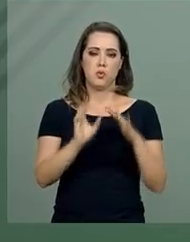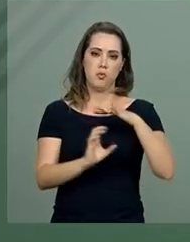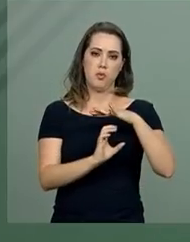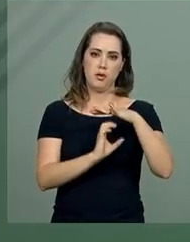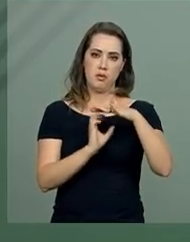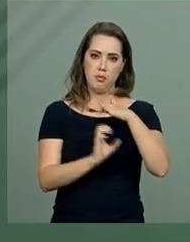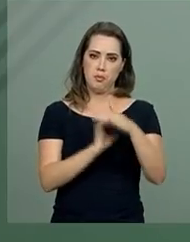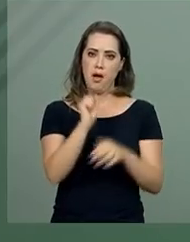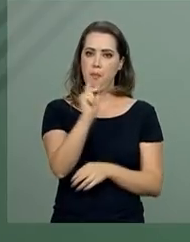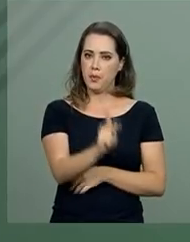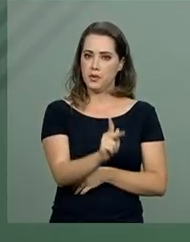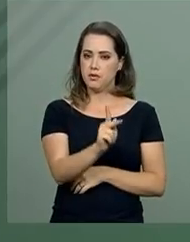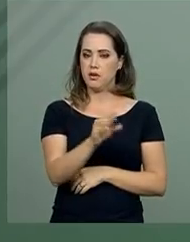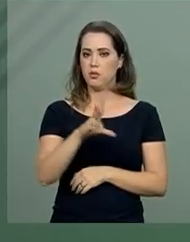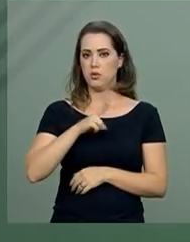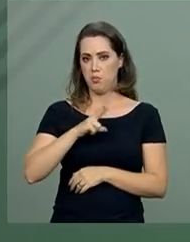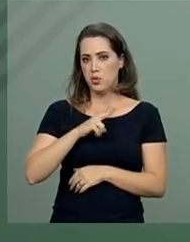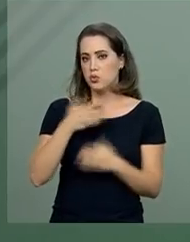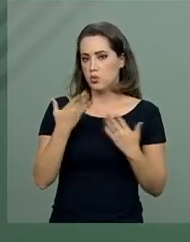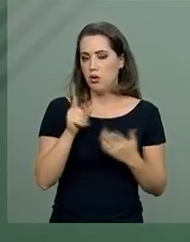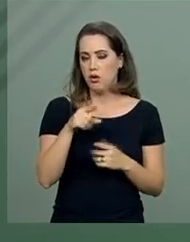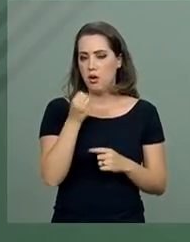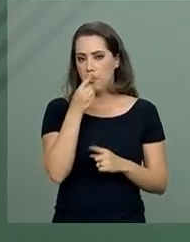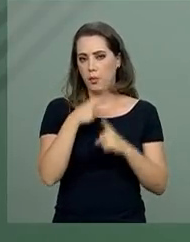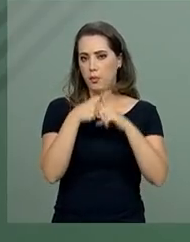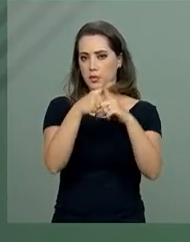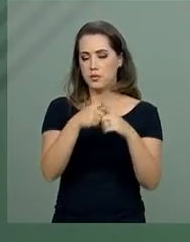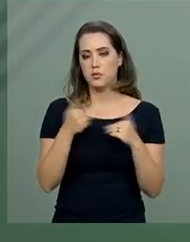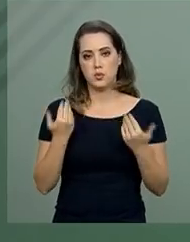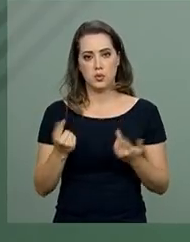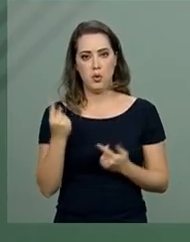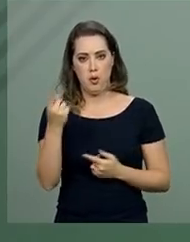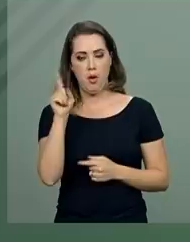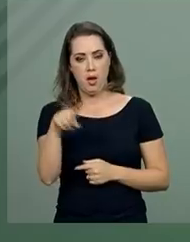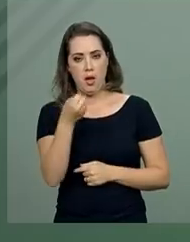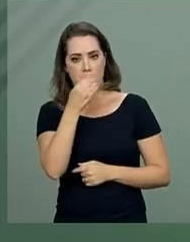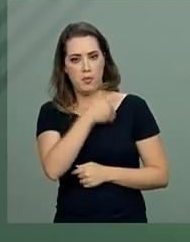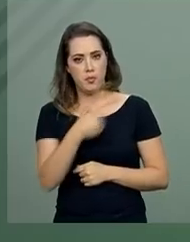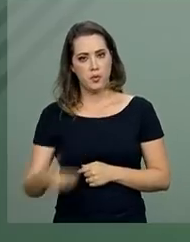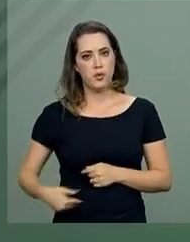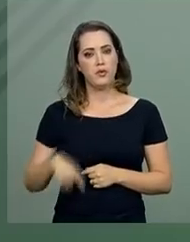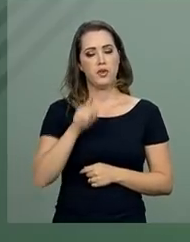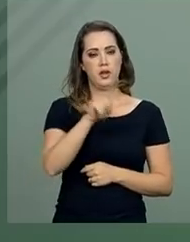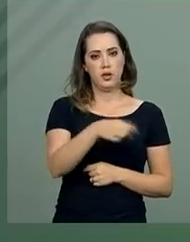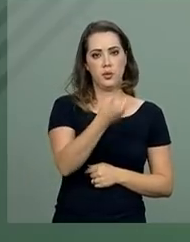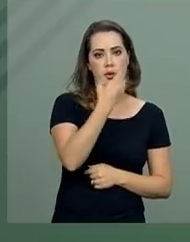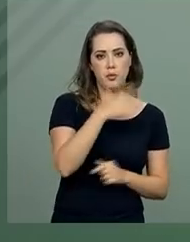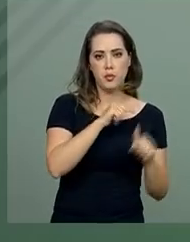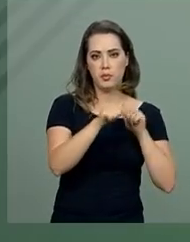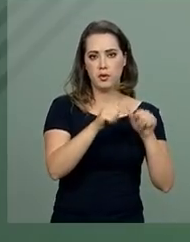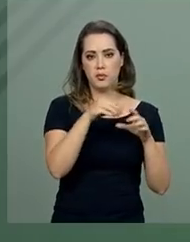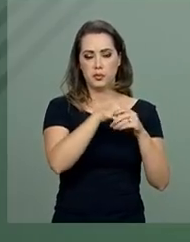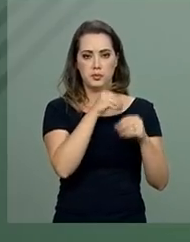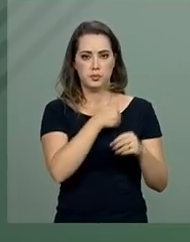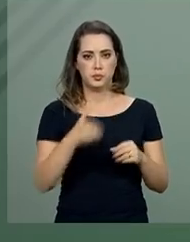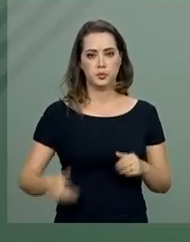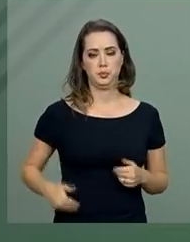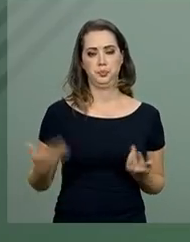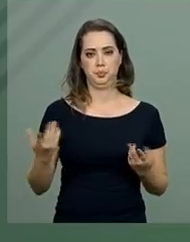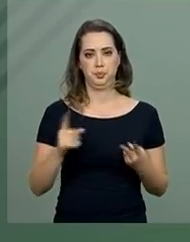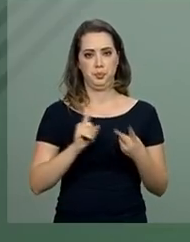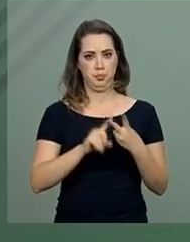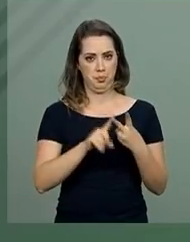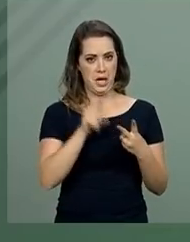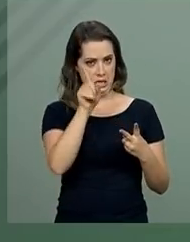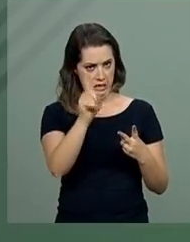complementar então é extremamente positivo tanto para o estado quanto para os servidores optarem em relação